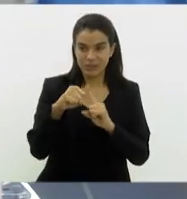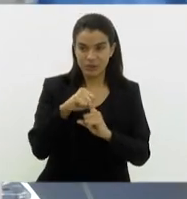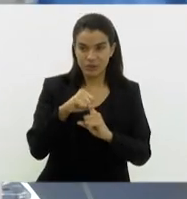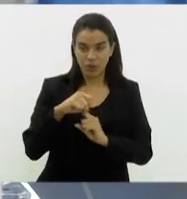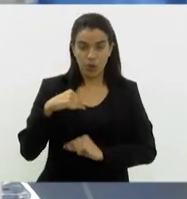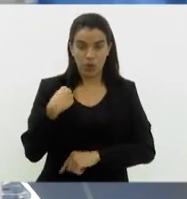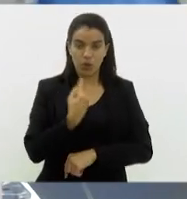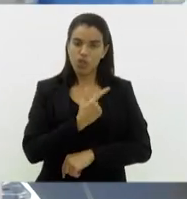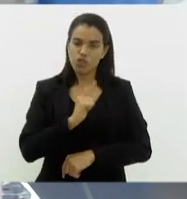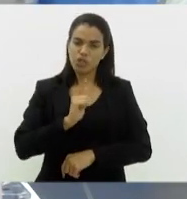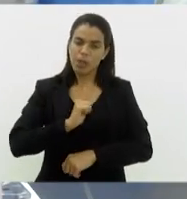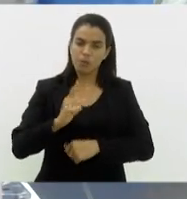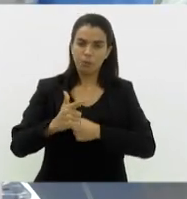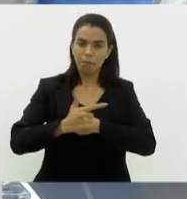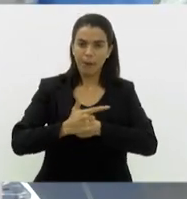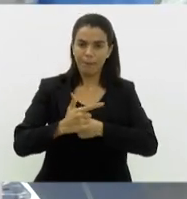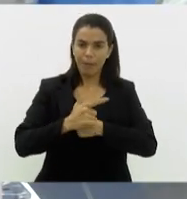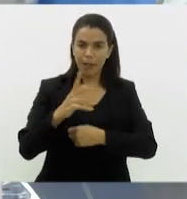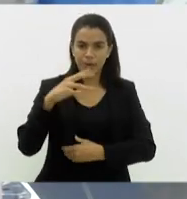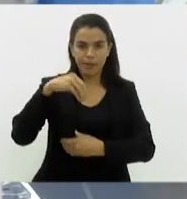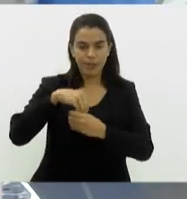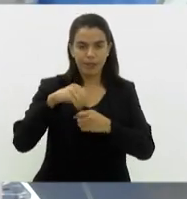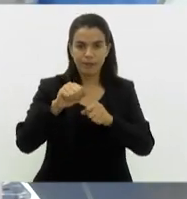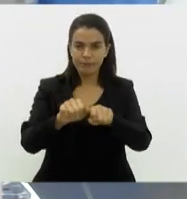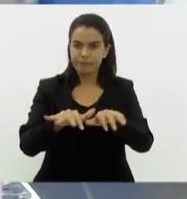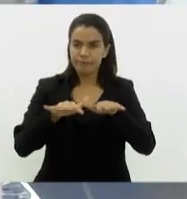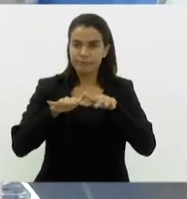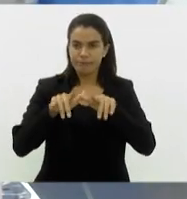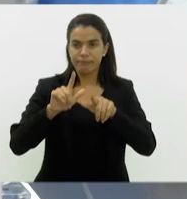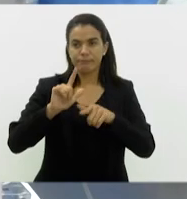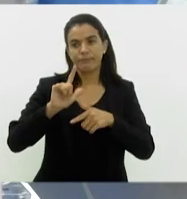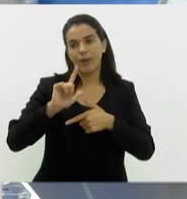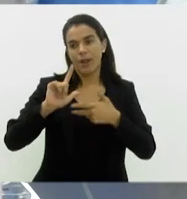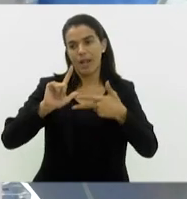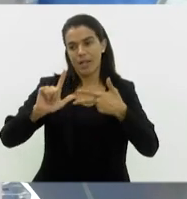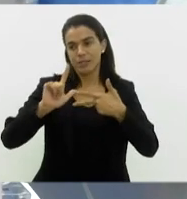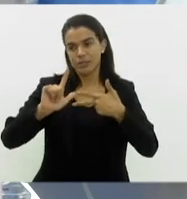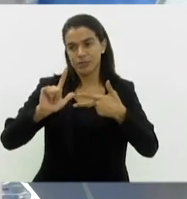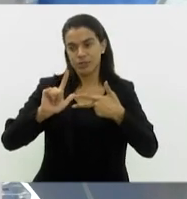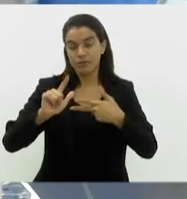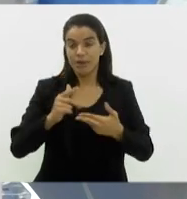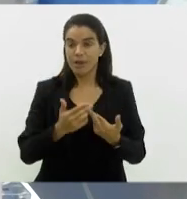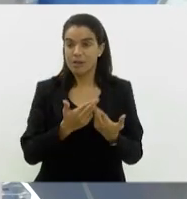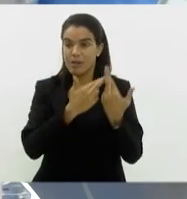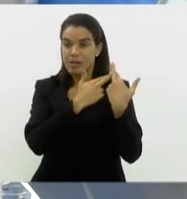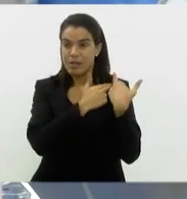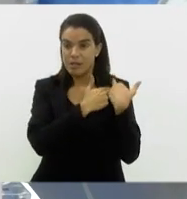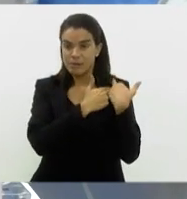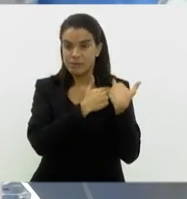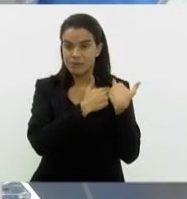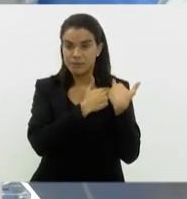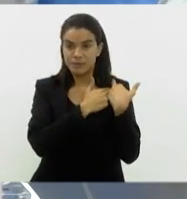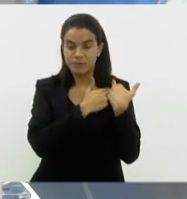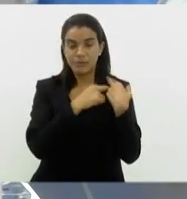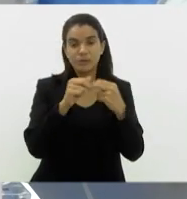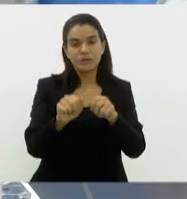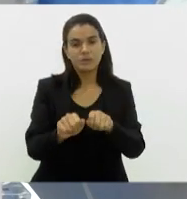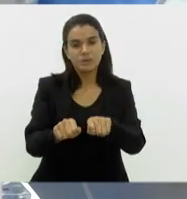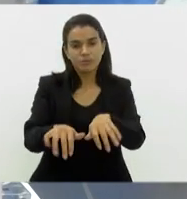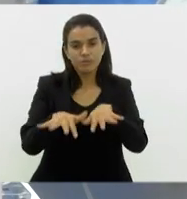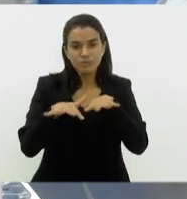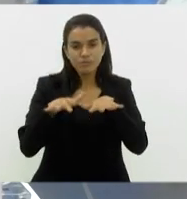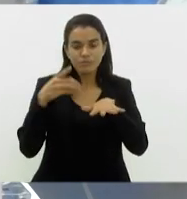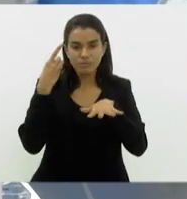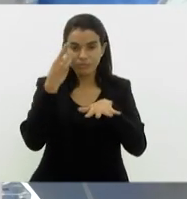cumpre dentro da Assembleia Legislativa É de fato de muita responsabilidade Então se O parlamento